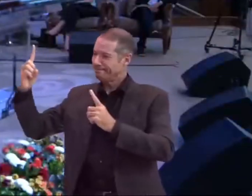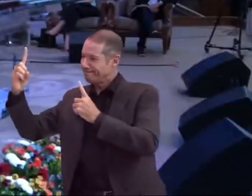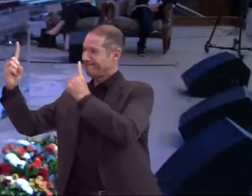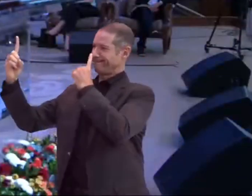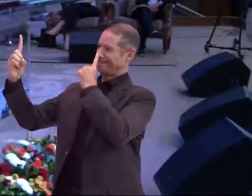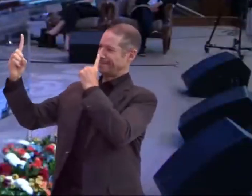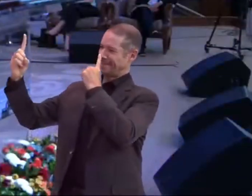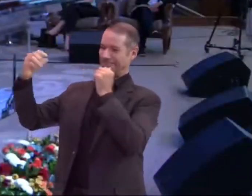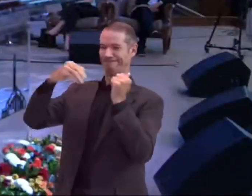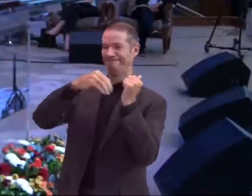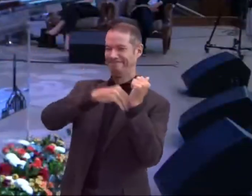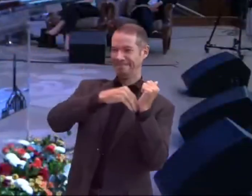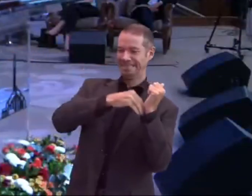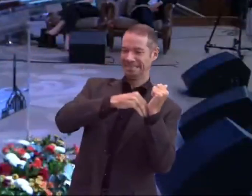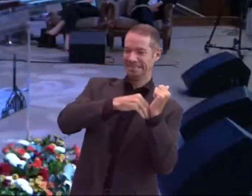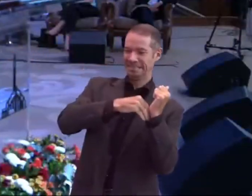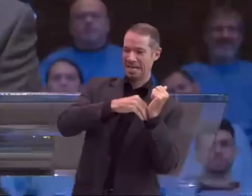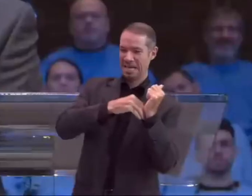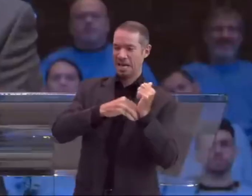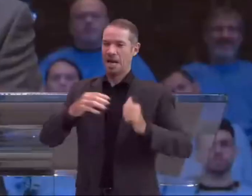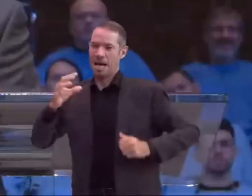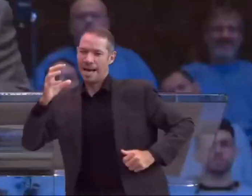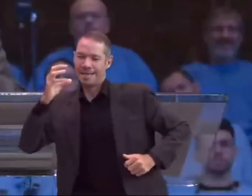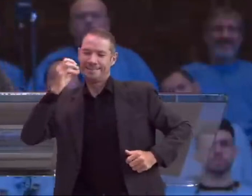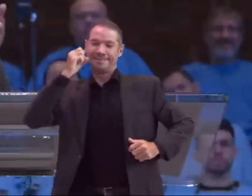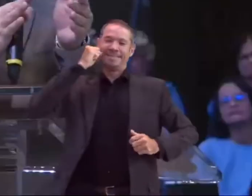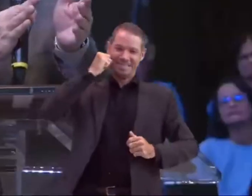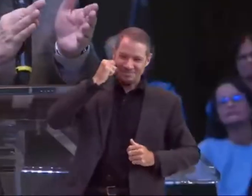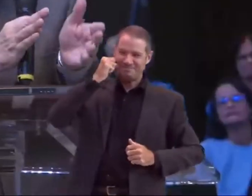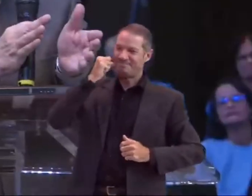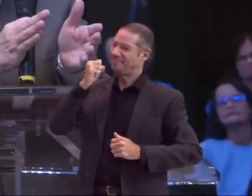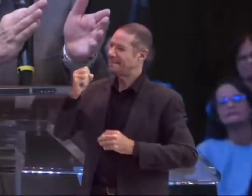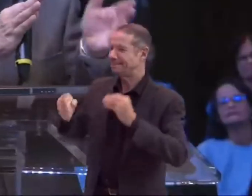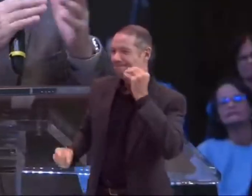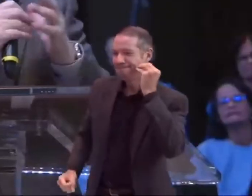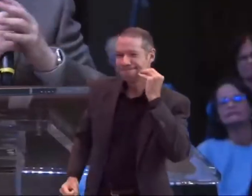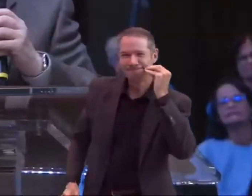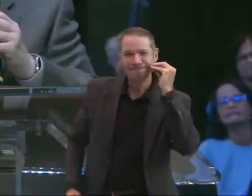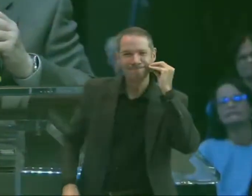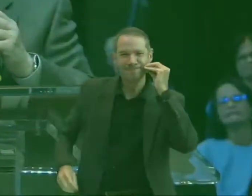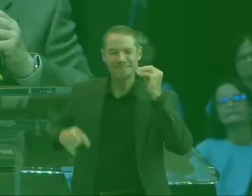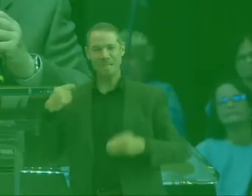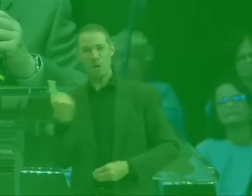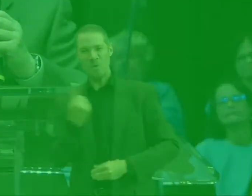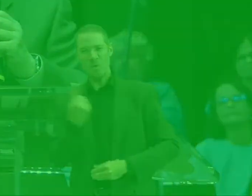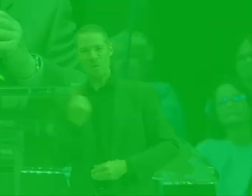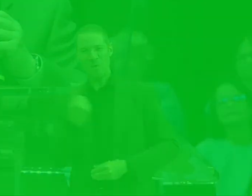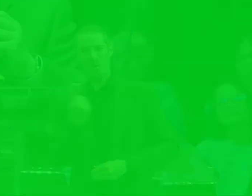intimidade, é o lado afetivo e experiencial da nossa fé.